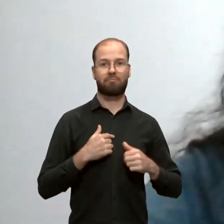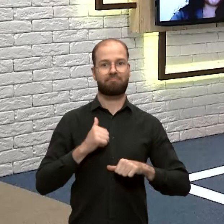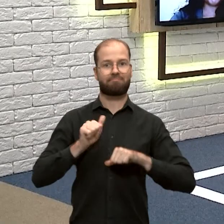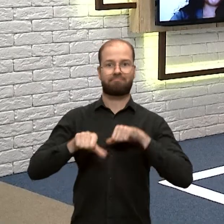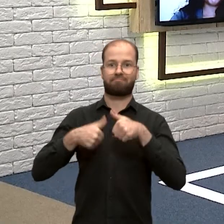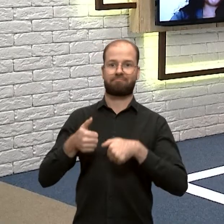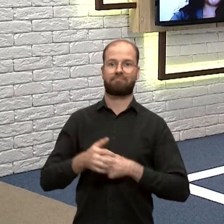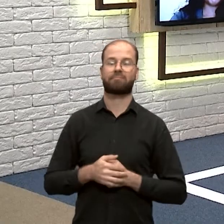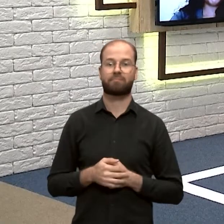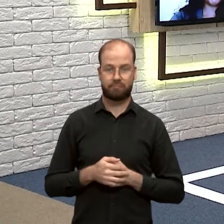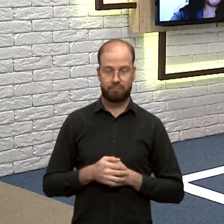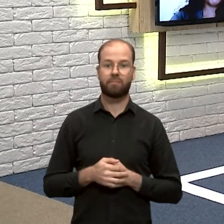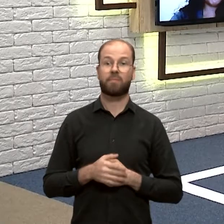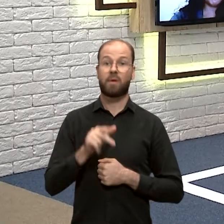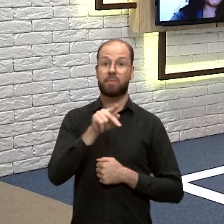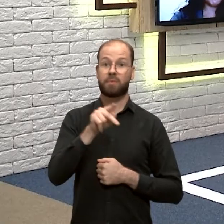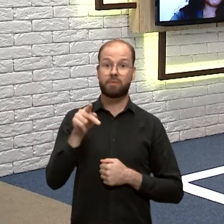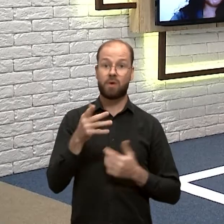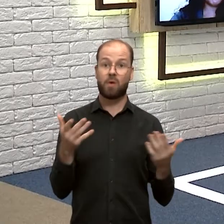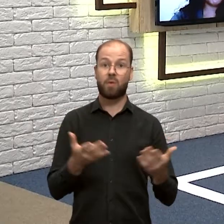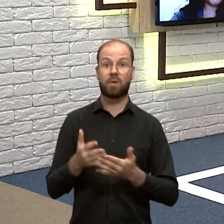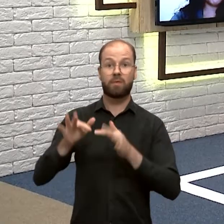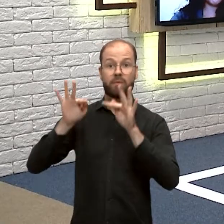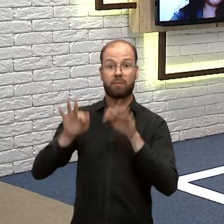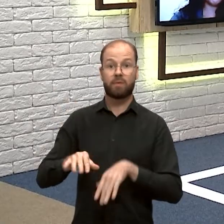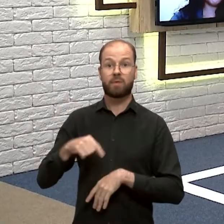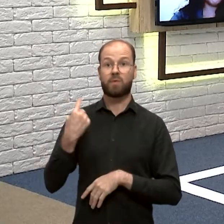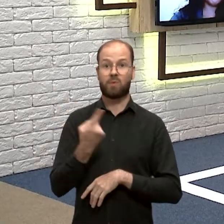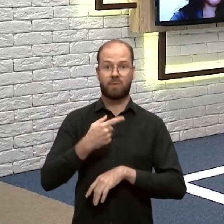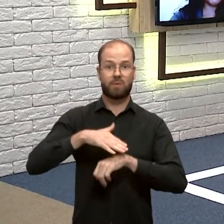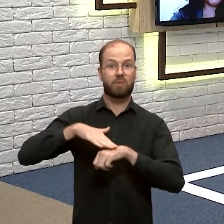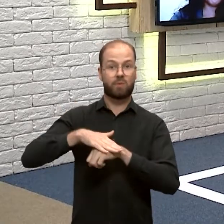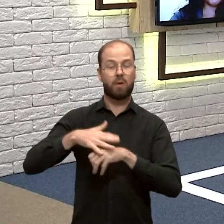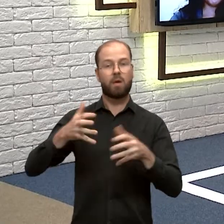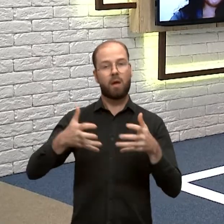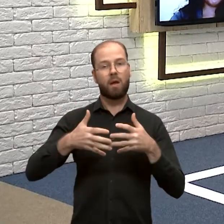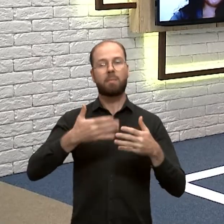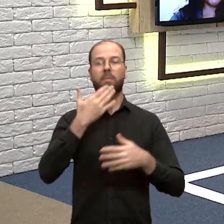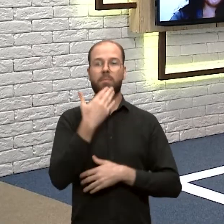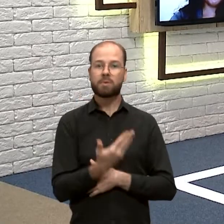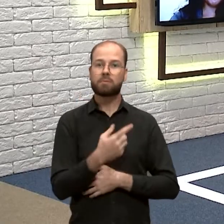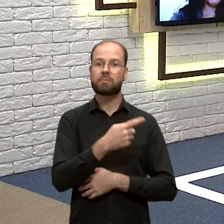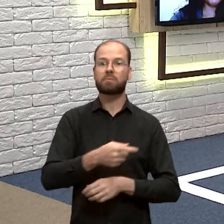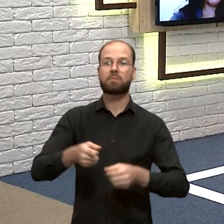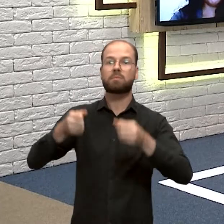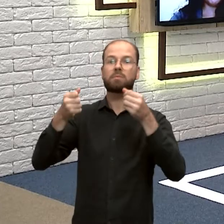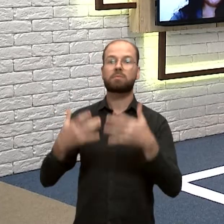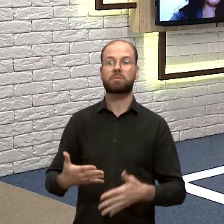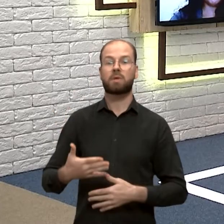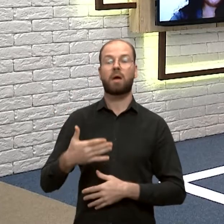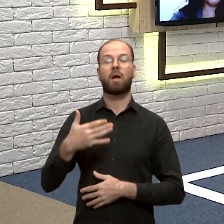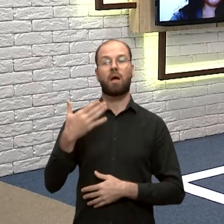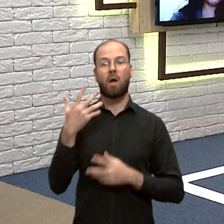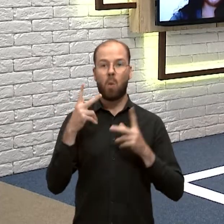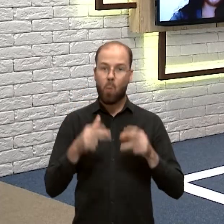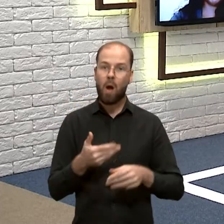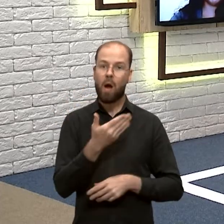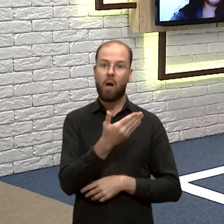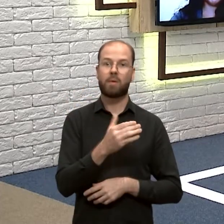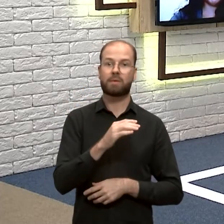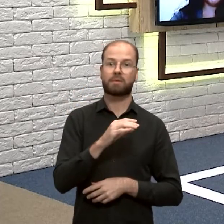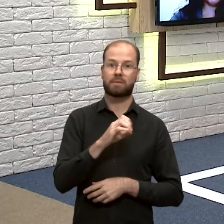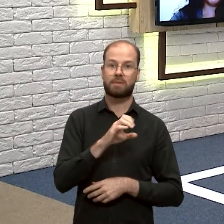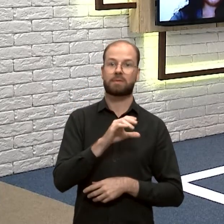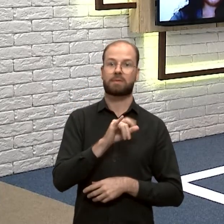Professor, para a gente finalizar a nossa conversa, queria que o senhor destacasse, assim como a Cecília, a importância de fazer um